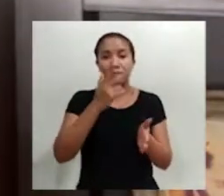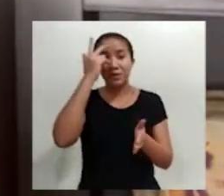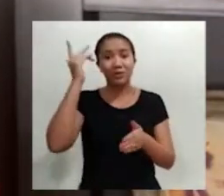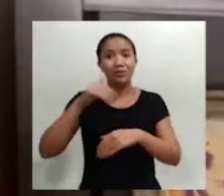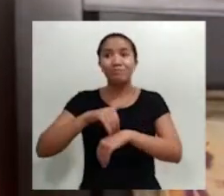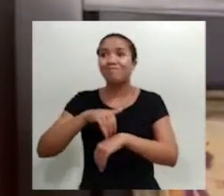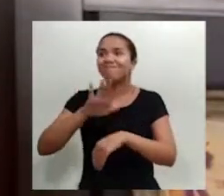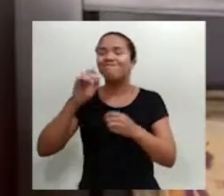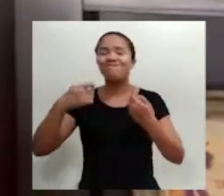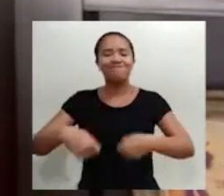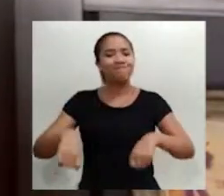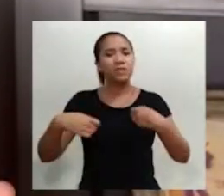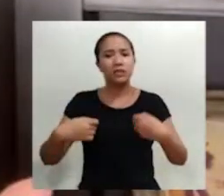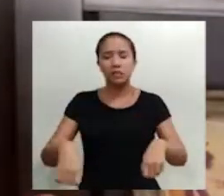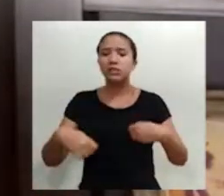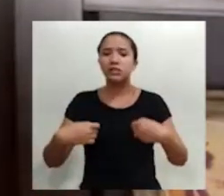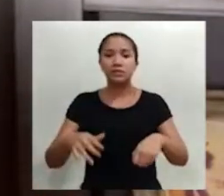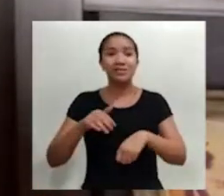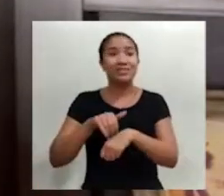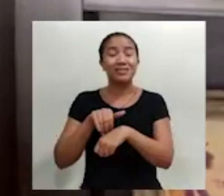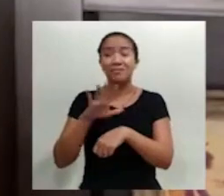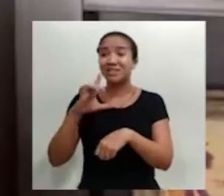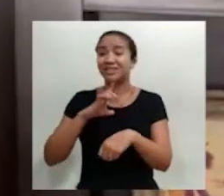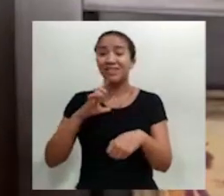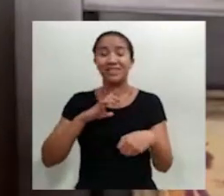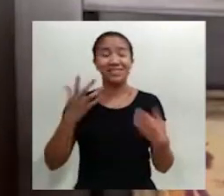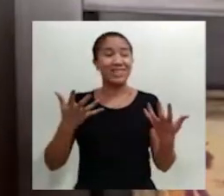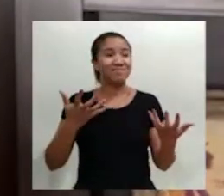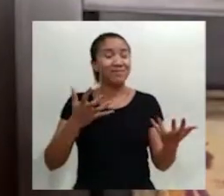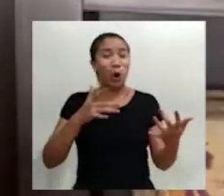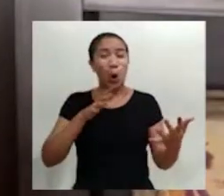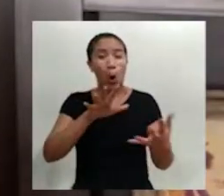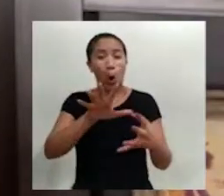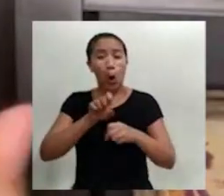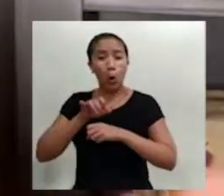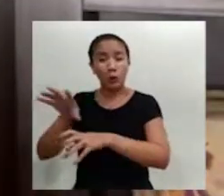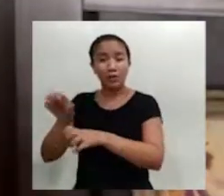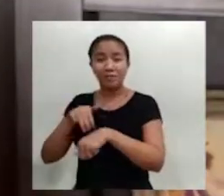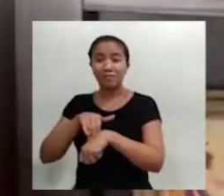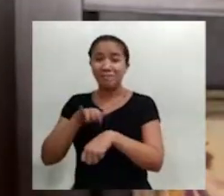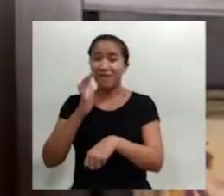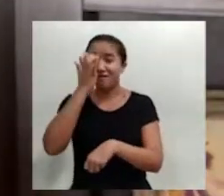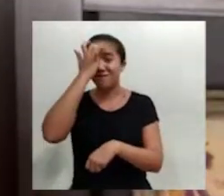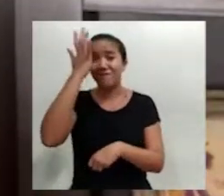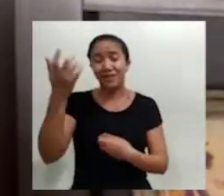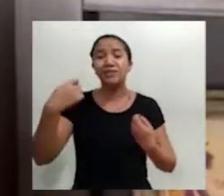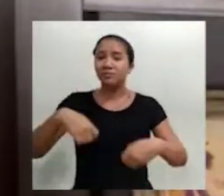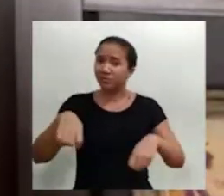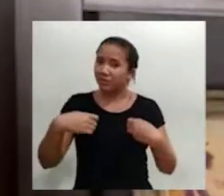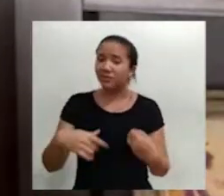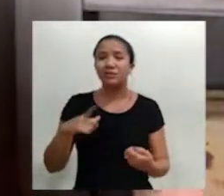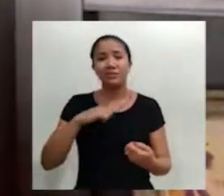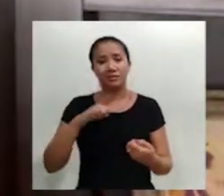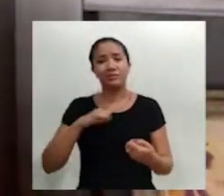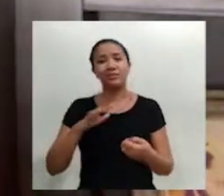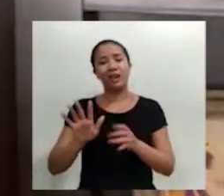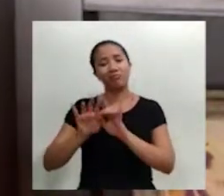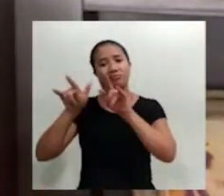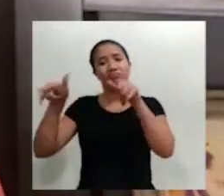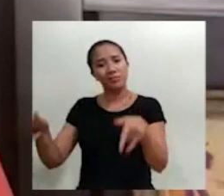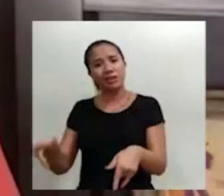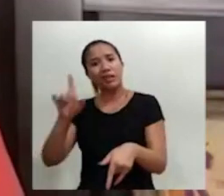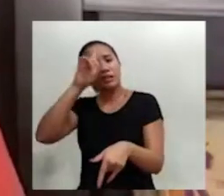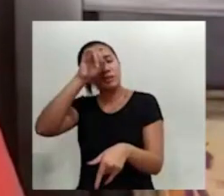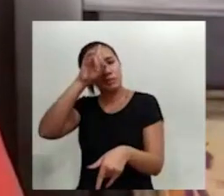que mais precisam, que mais estão sensíveis ao contágio e, consequentemente, precisando de um leito